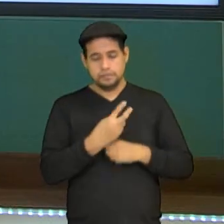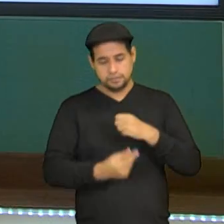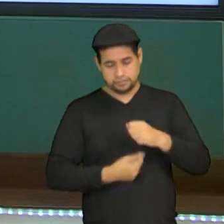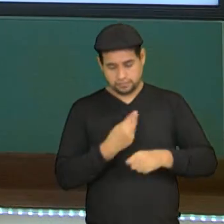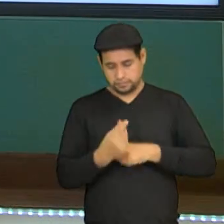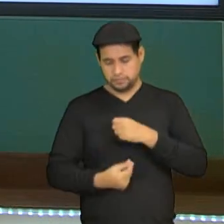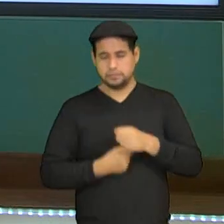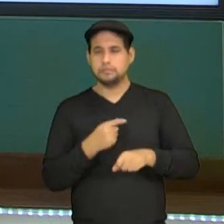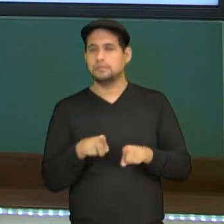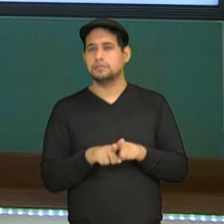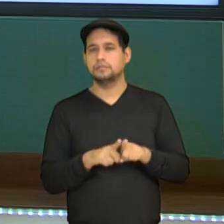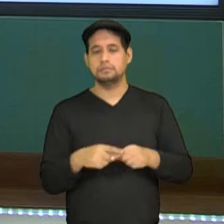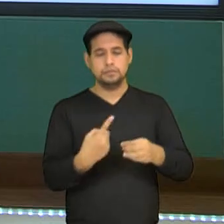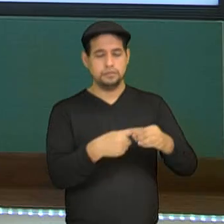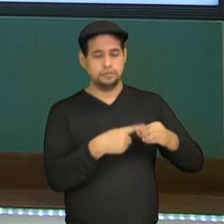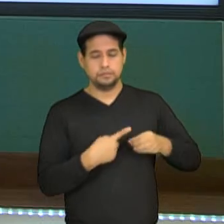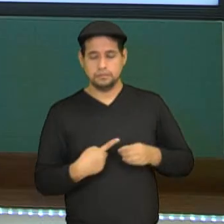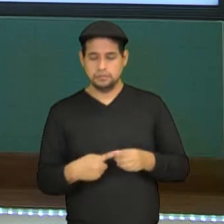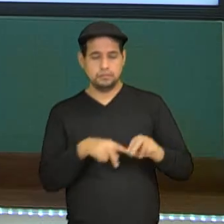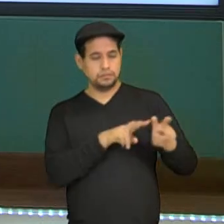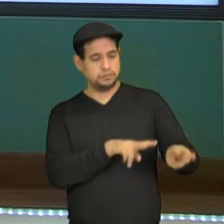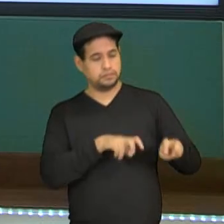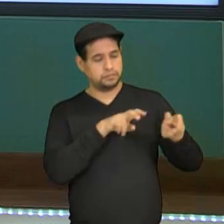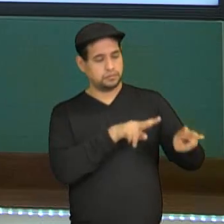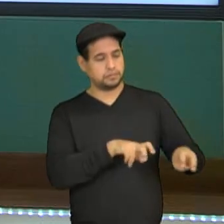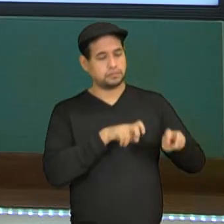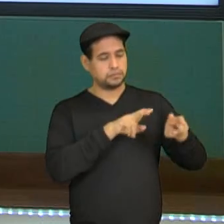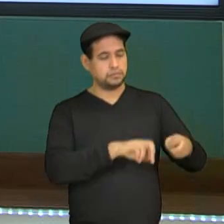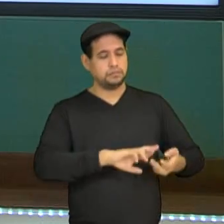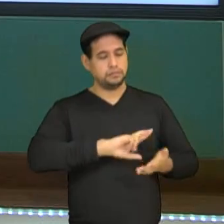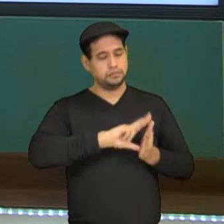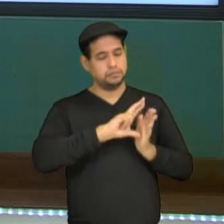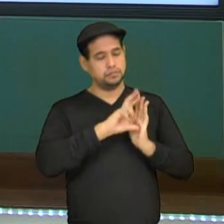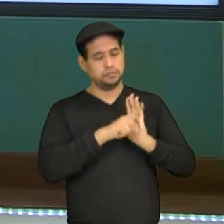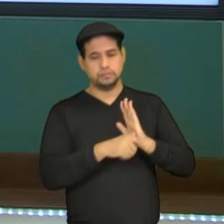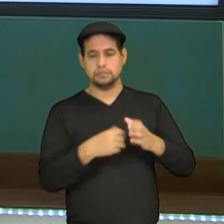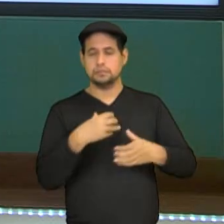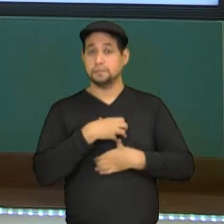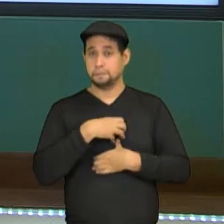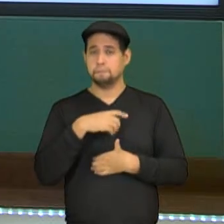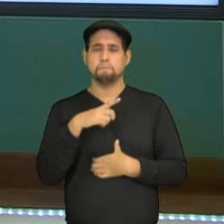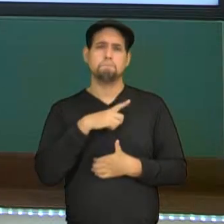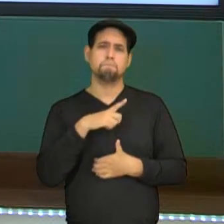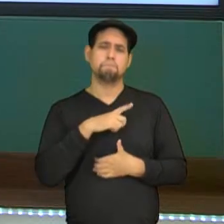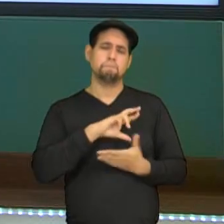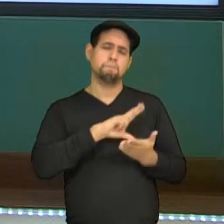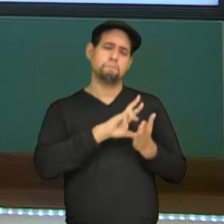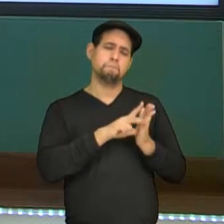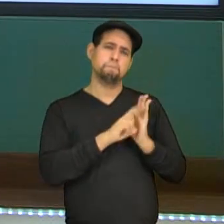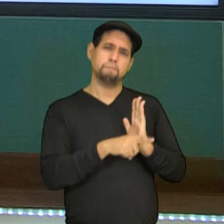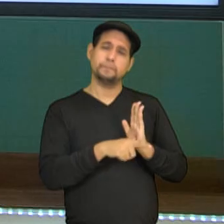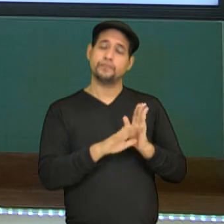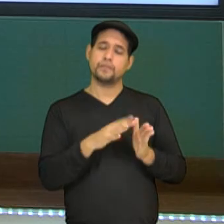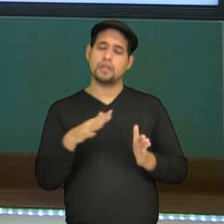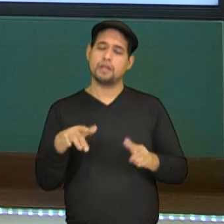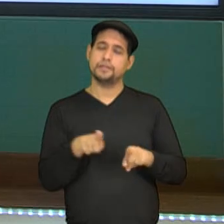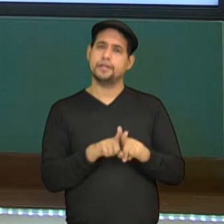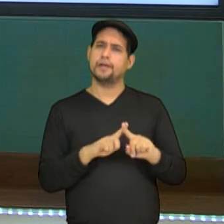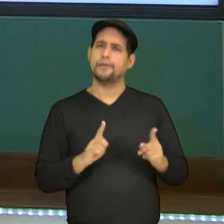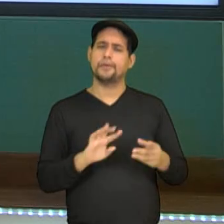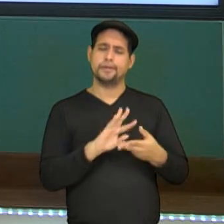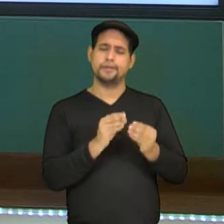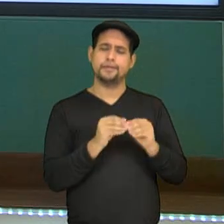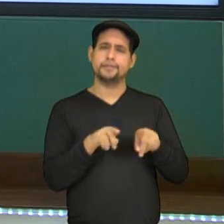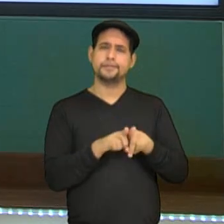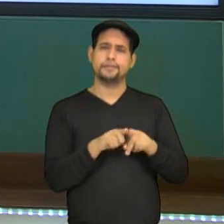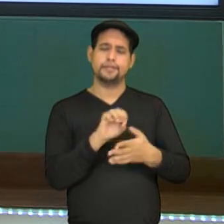econômico quanto a nível urbano e rural, das várias formatações que temos para essas várias unidades de relevo. Agora fechamos